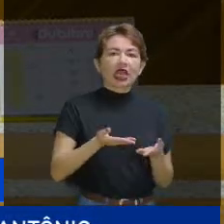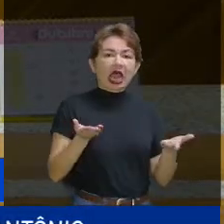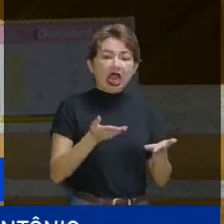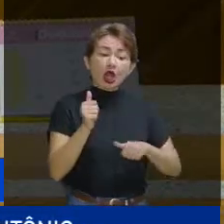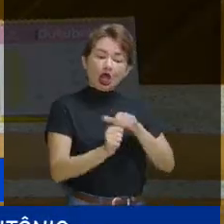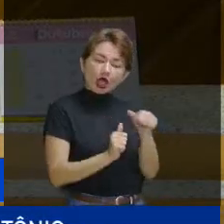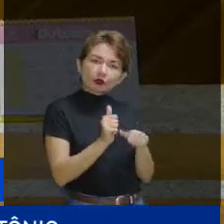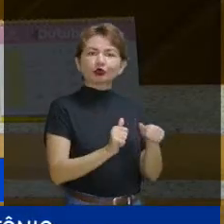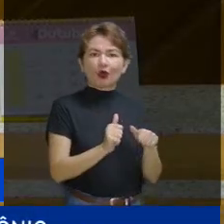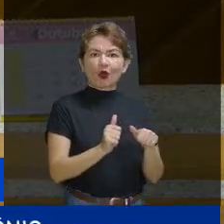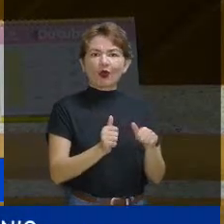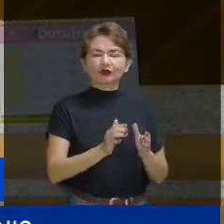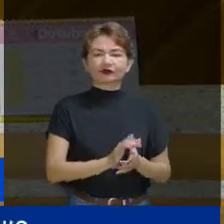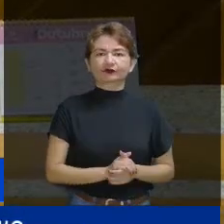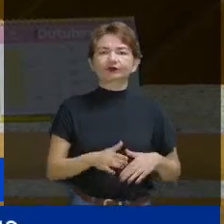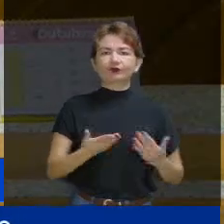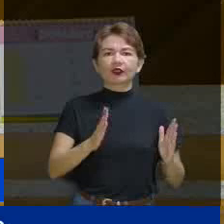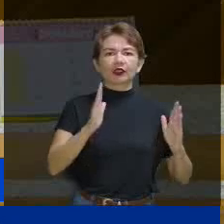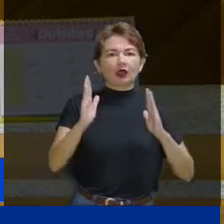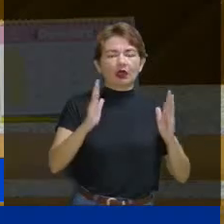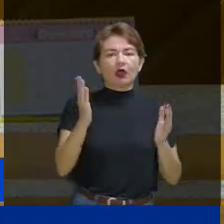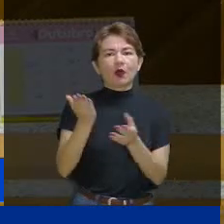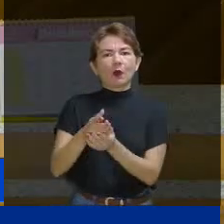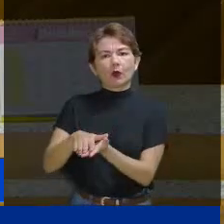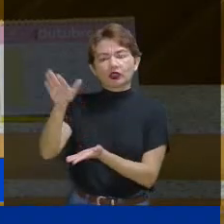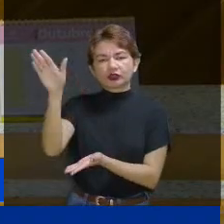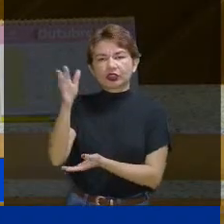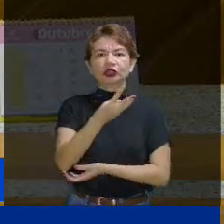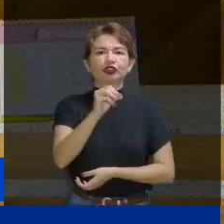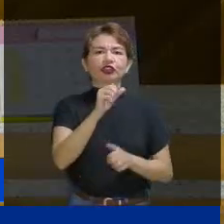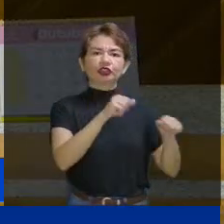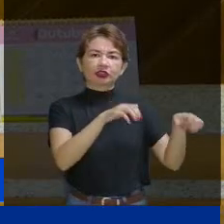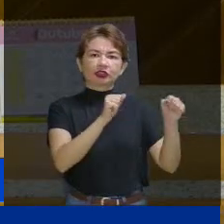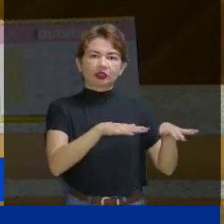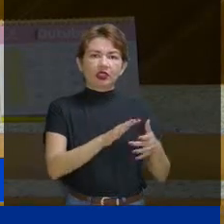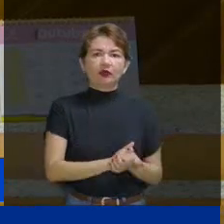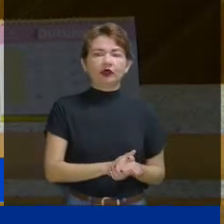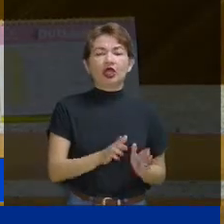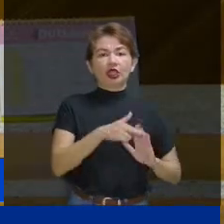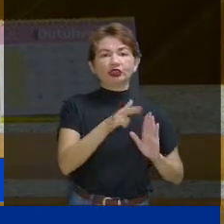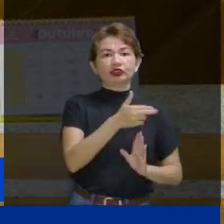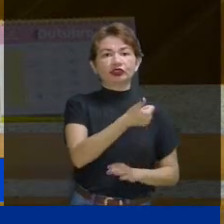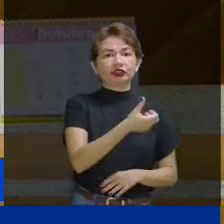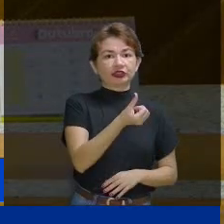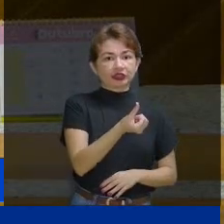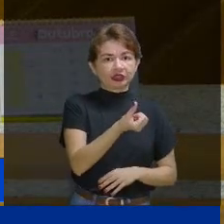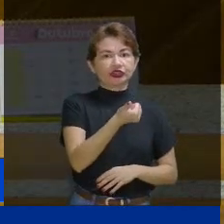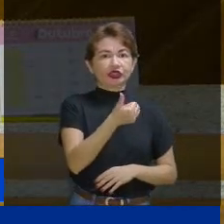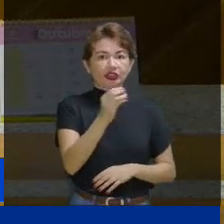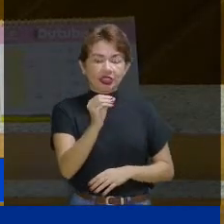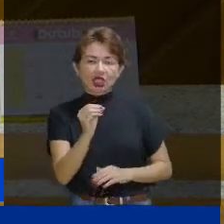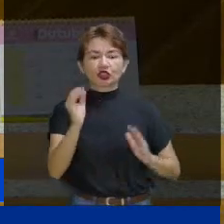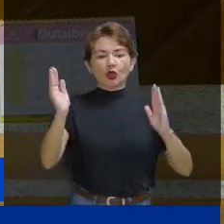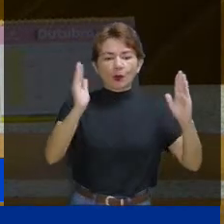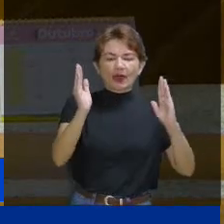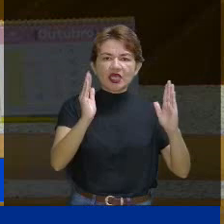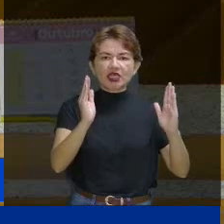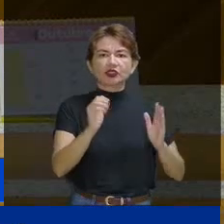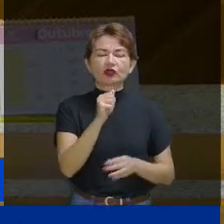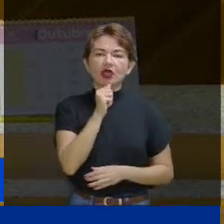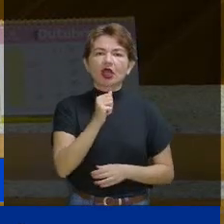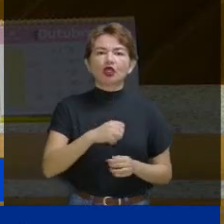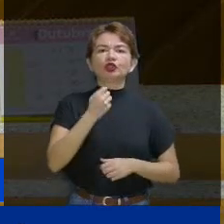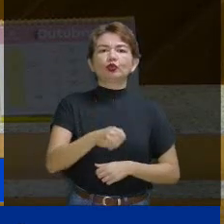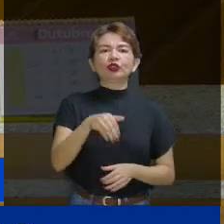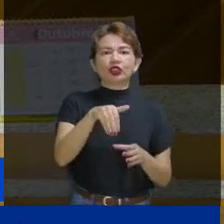estabelecer a obrigatoriedade de restribuição dos processos a partir de 30/9, a Resolução 610 deixou claro que, até essa data,